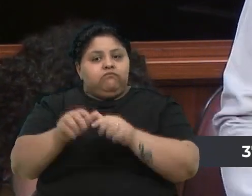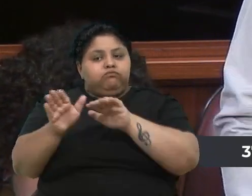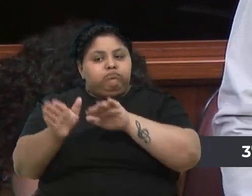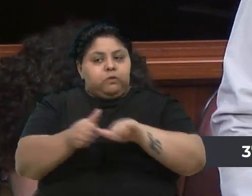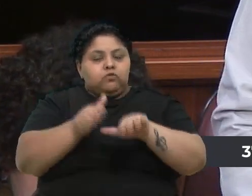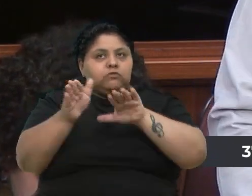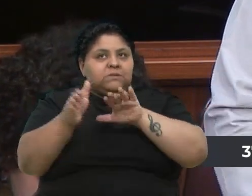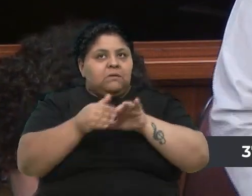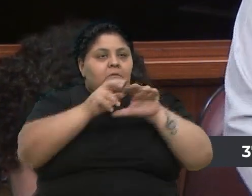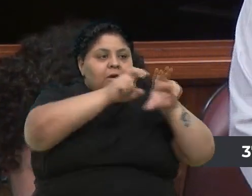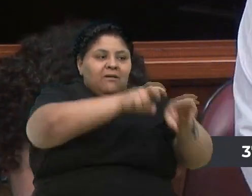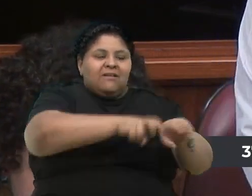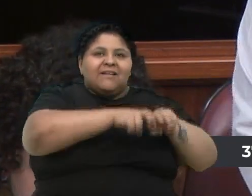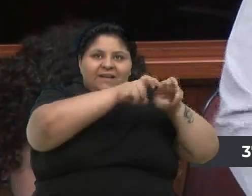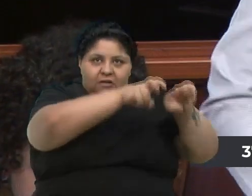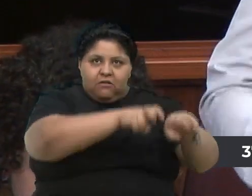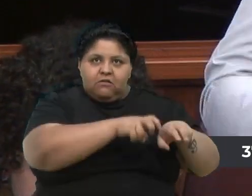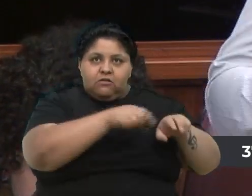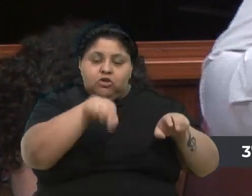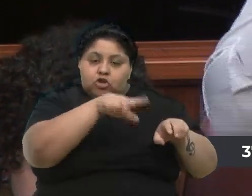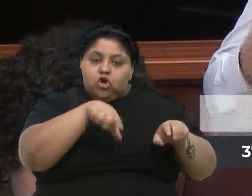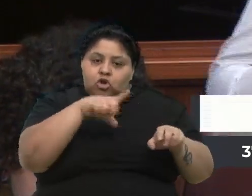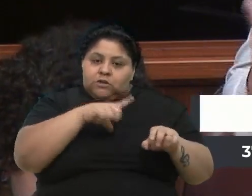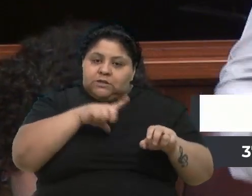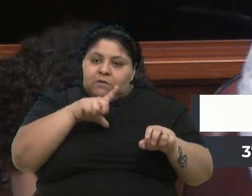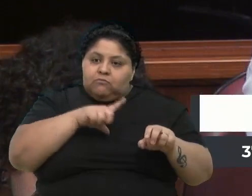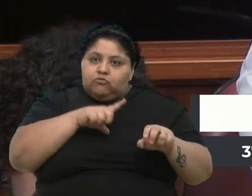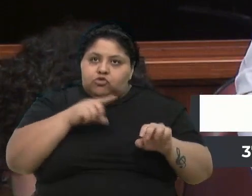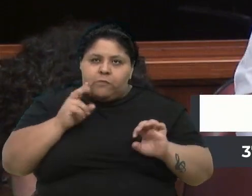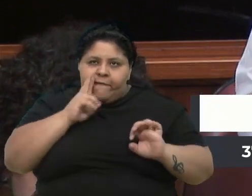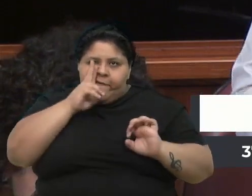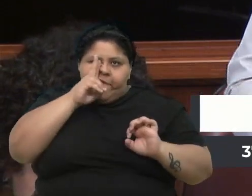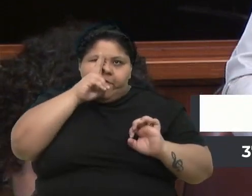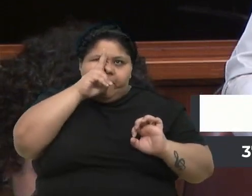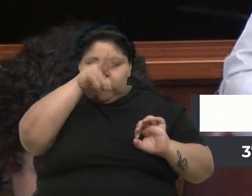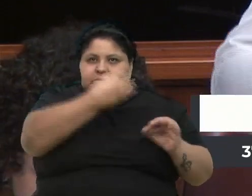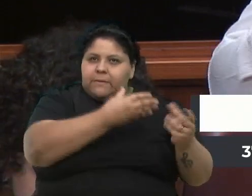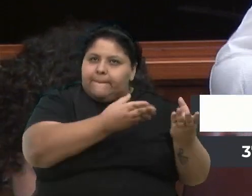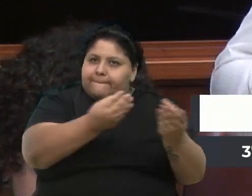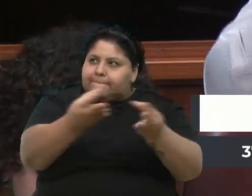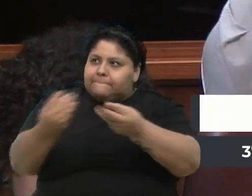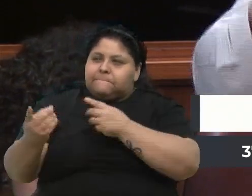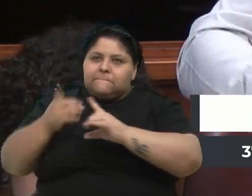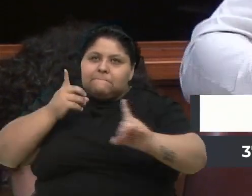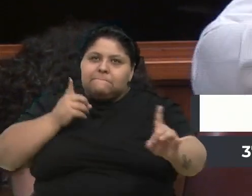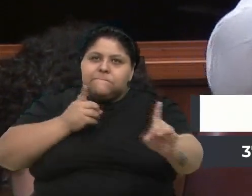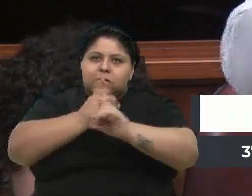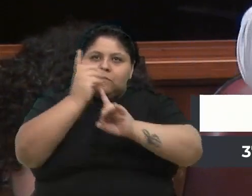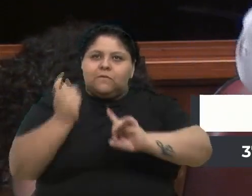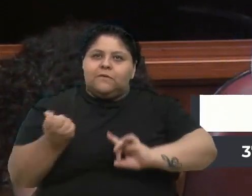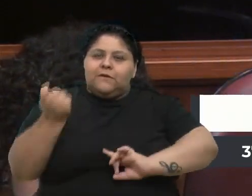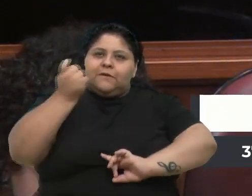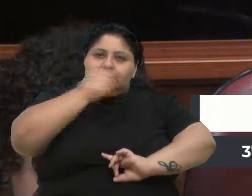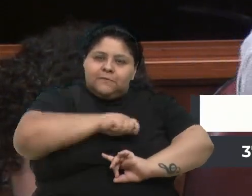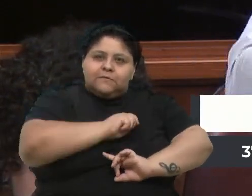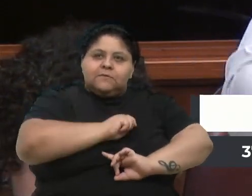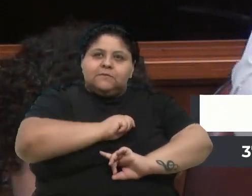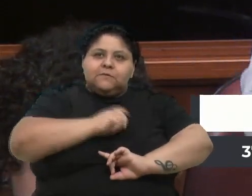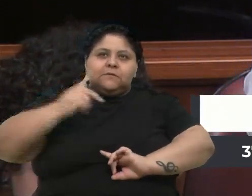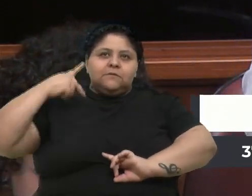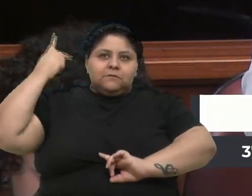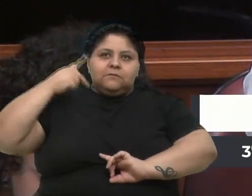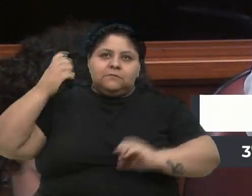agrícola, nós temos um potencial enorme ao encontro da necessidade das políticas de